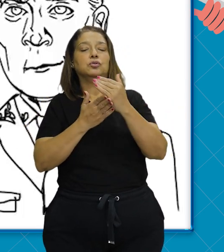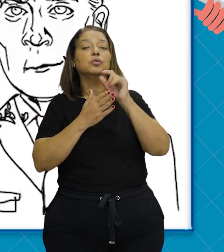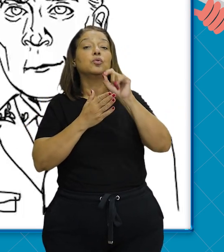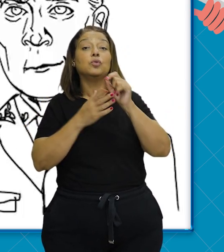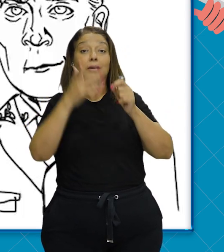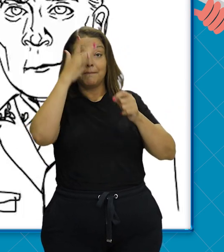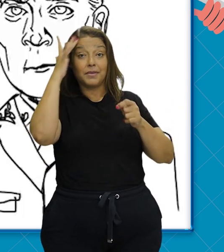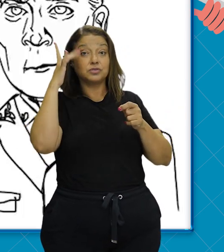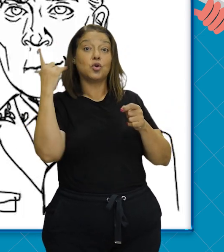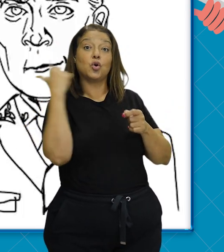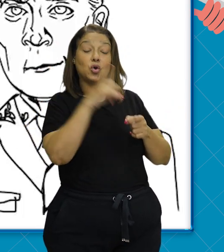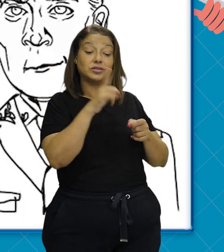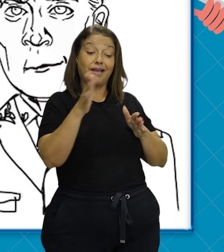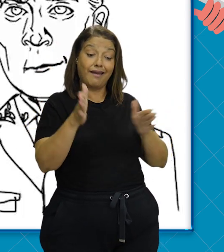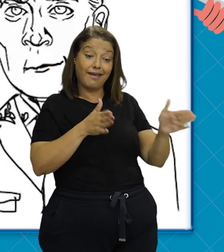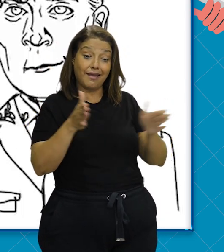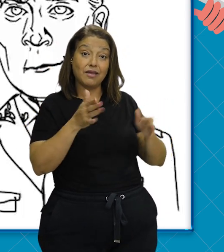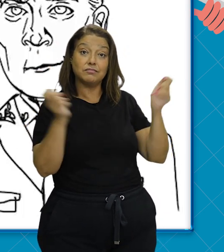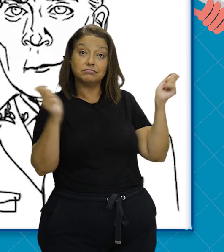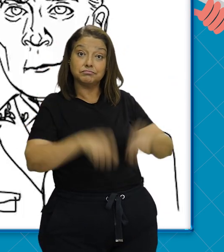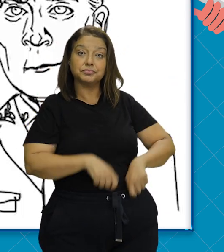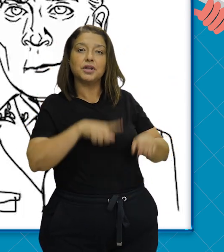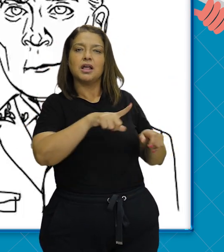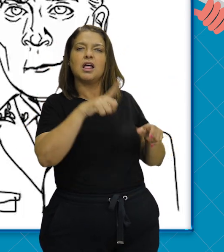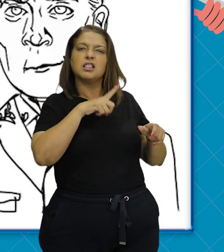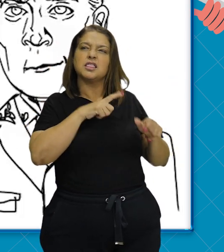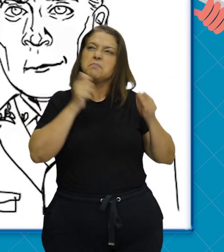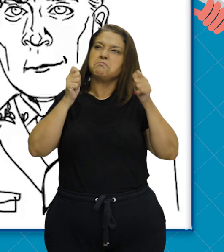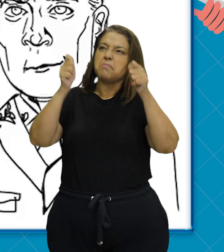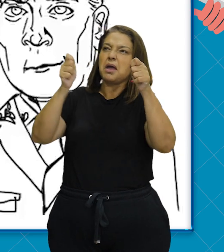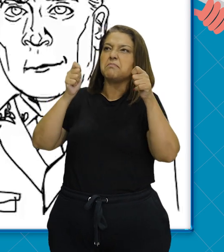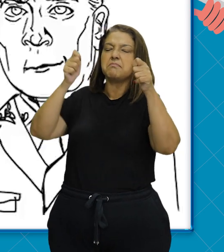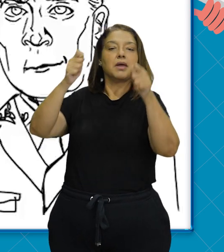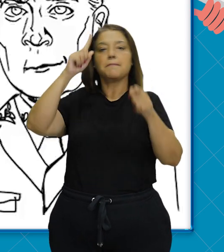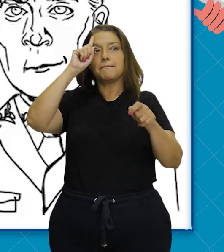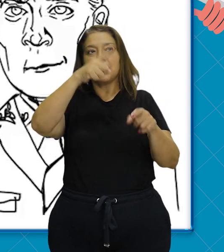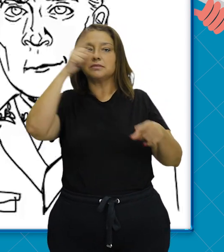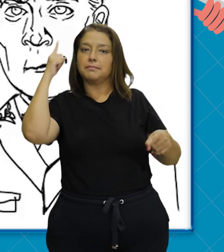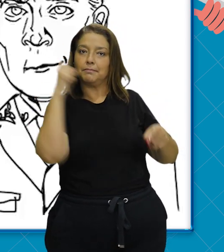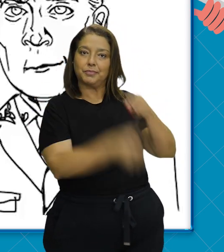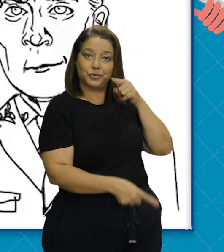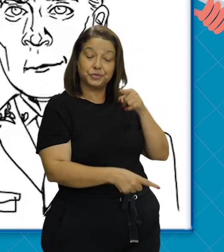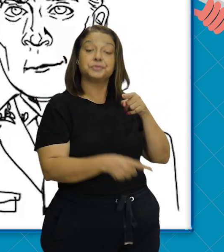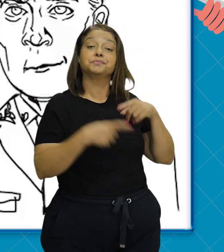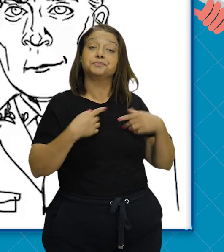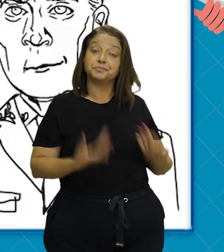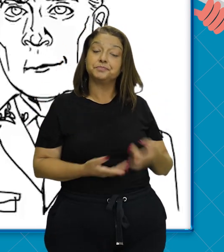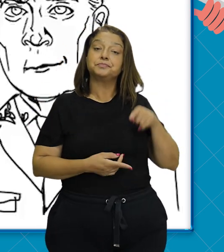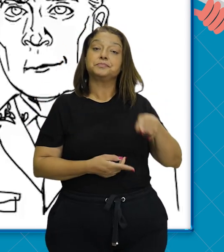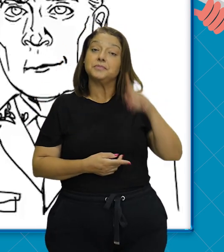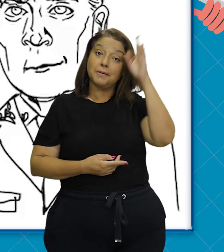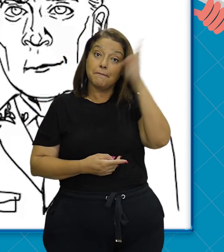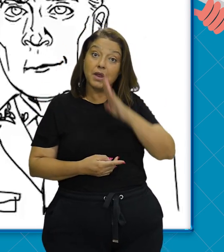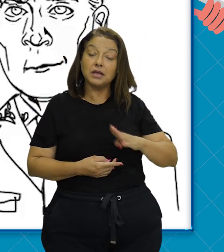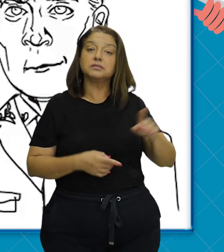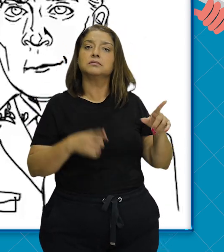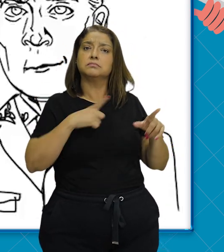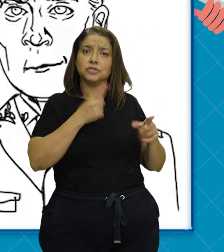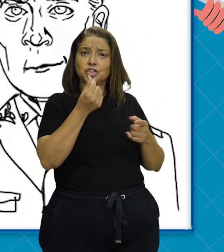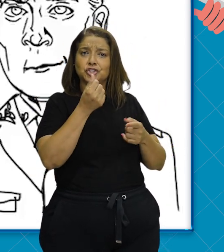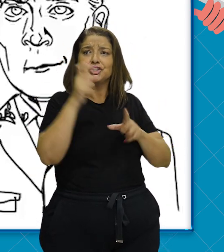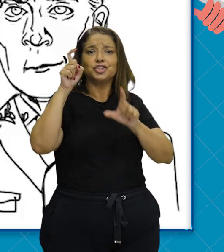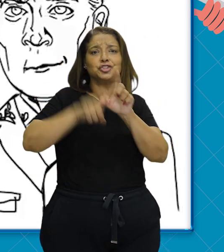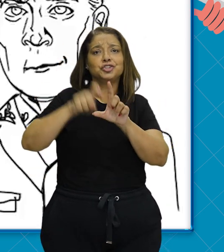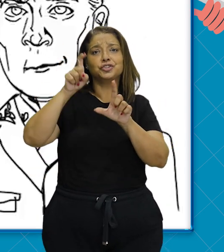ser controlados porque nessa época os protestos contra o governo eram proibidos. O endividamento externo do Brasil também cresceu